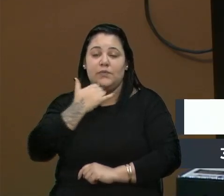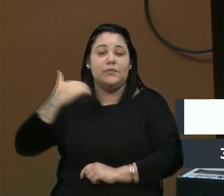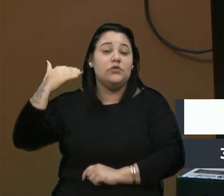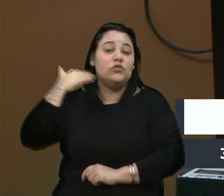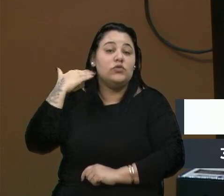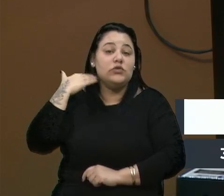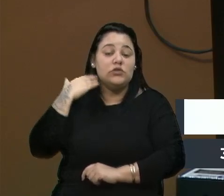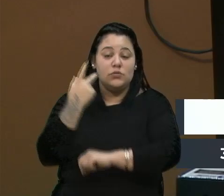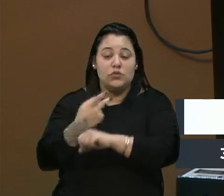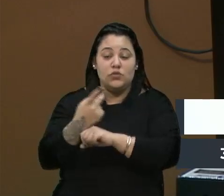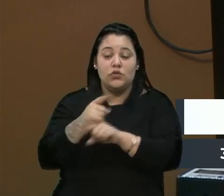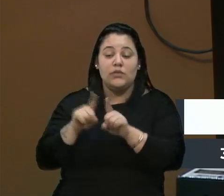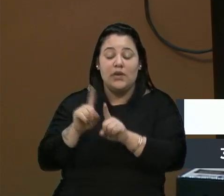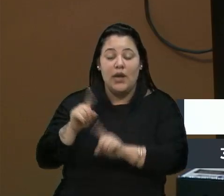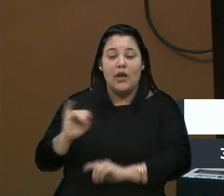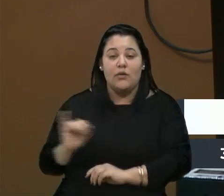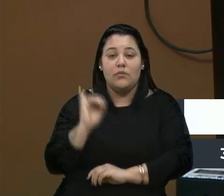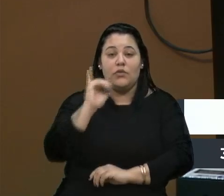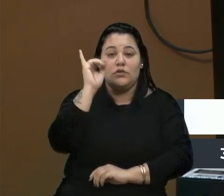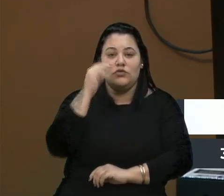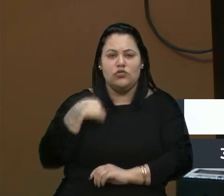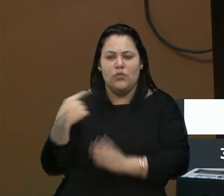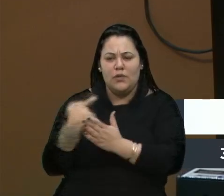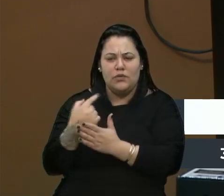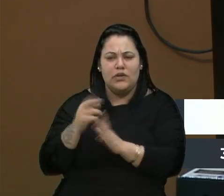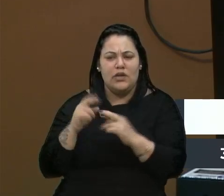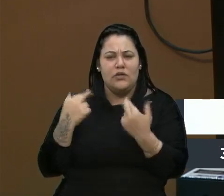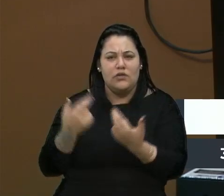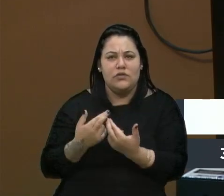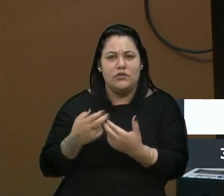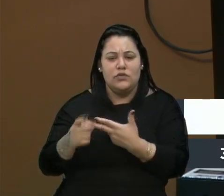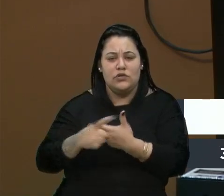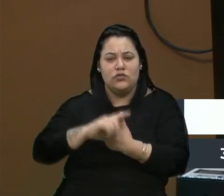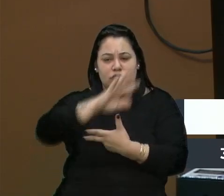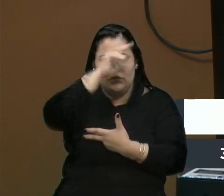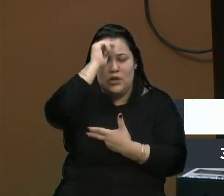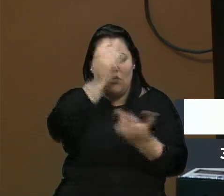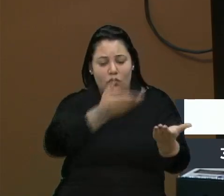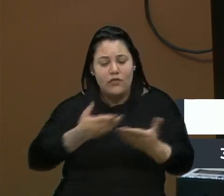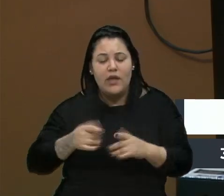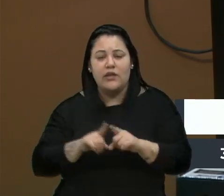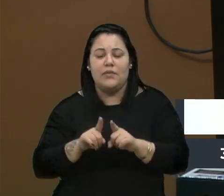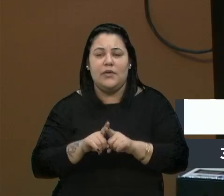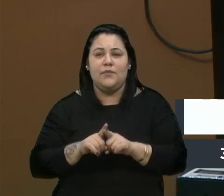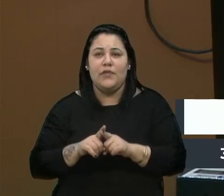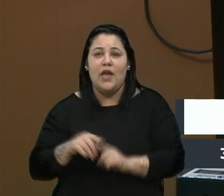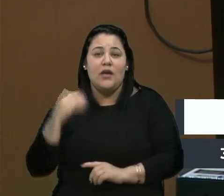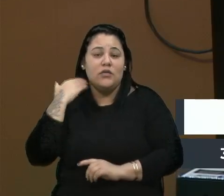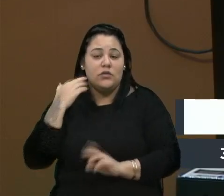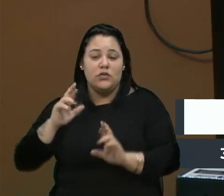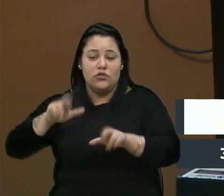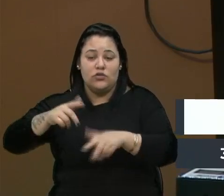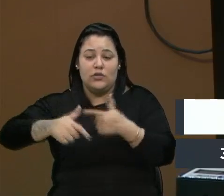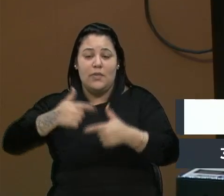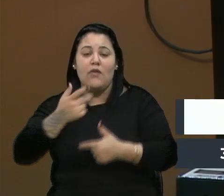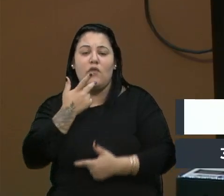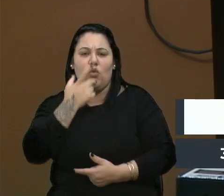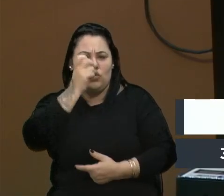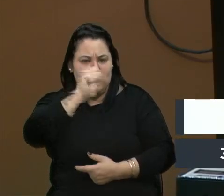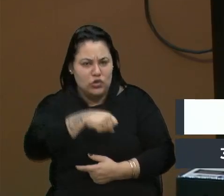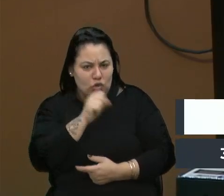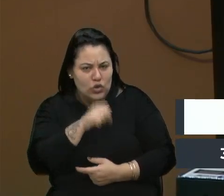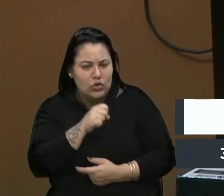e ontem eu questionei na reunião se o Executivo Municipal tinha sido convidado. E até o delegado regional do trabalho disse que sim, tinha sido convidado,